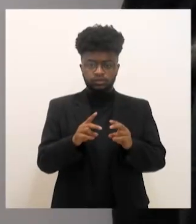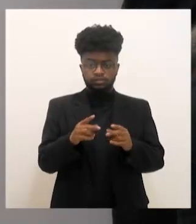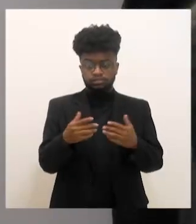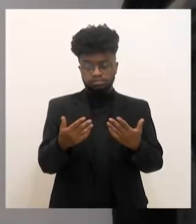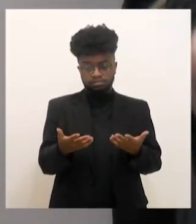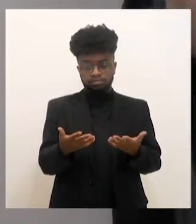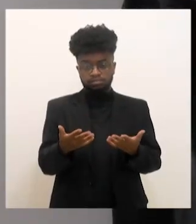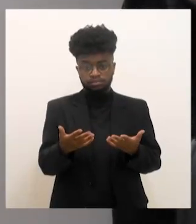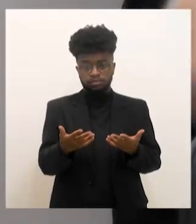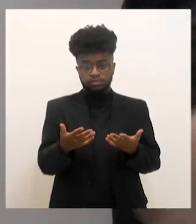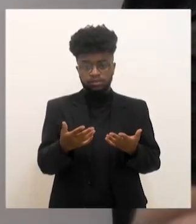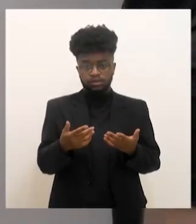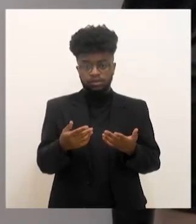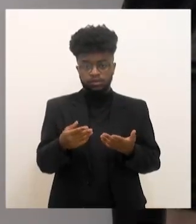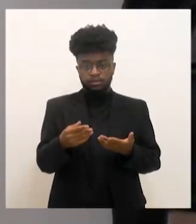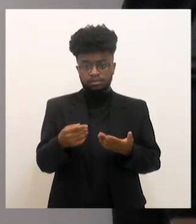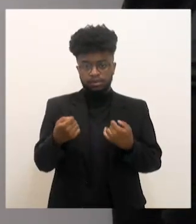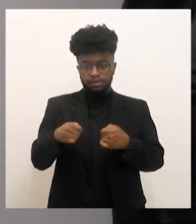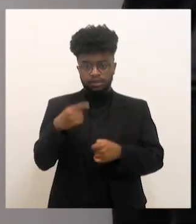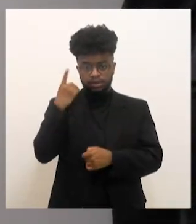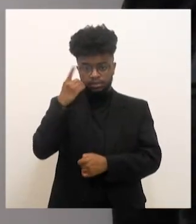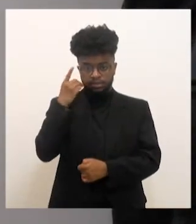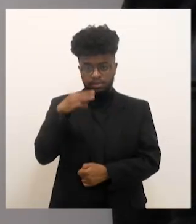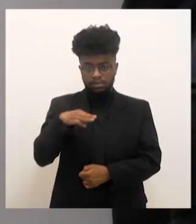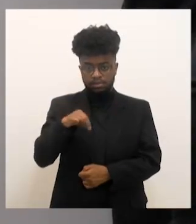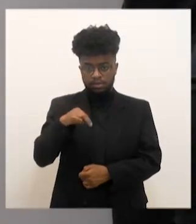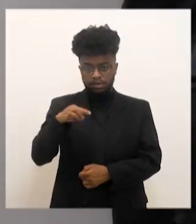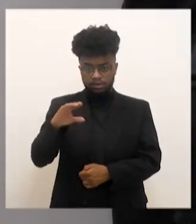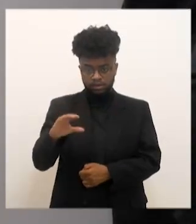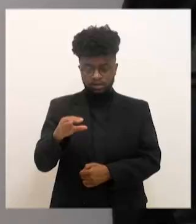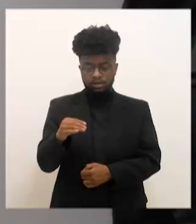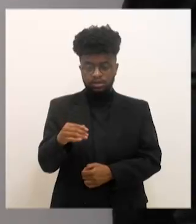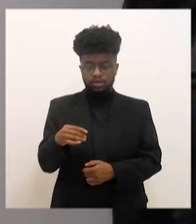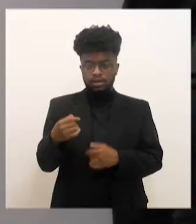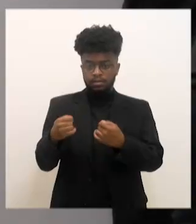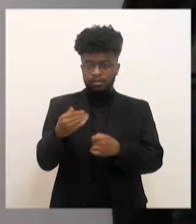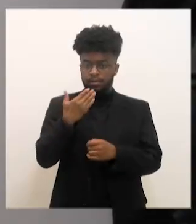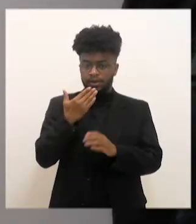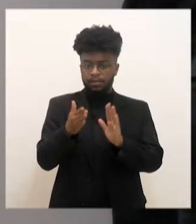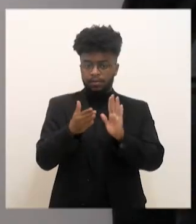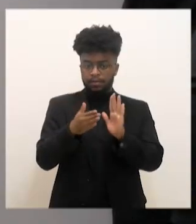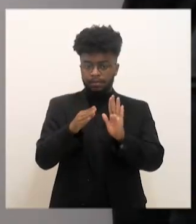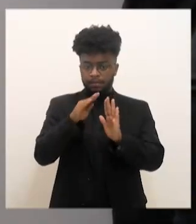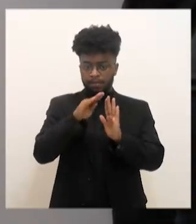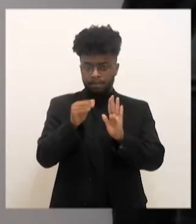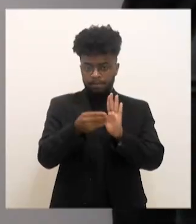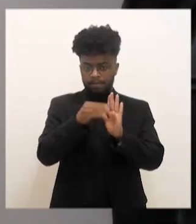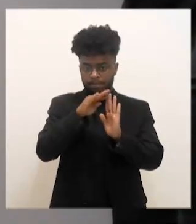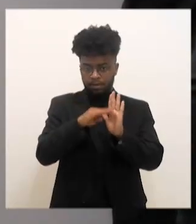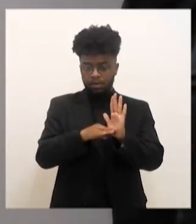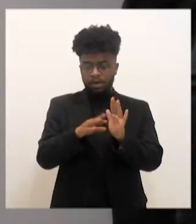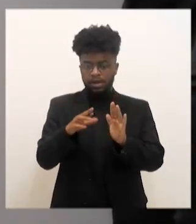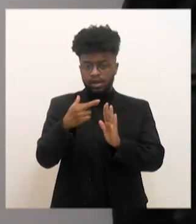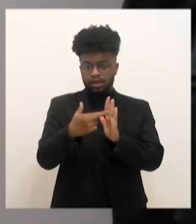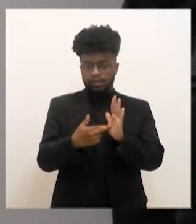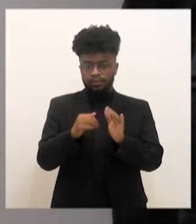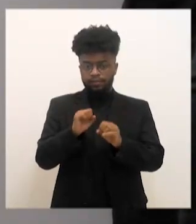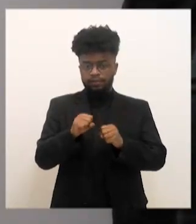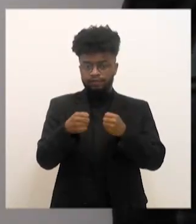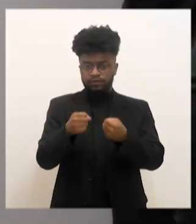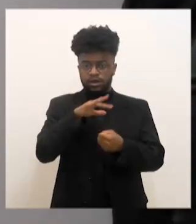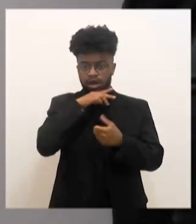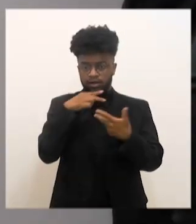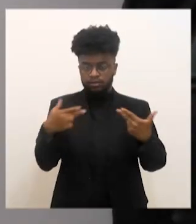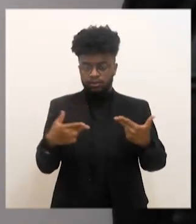dependemos aqui do nosso deputado Carlos Mink, que ficou de pedir pauta, o Código de Defesa dos Animais.